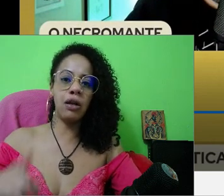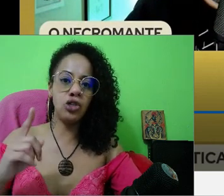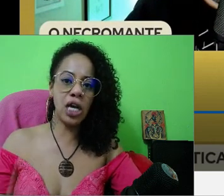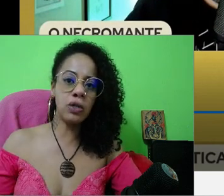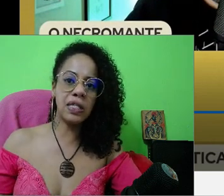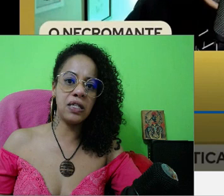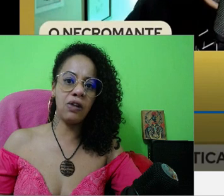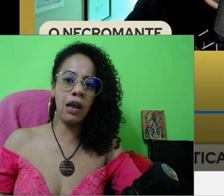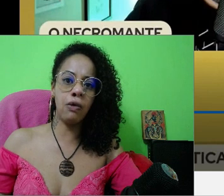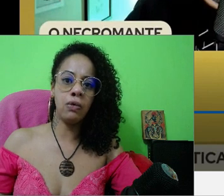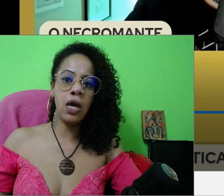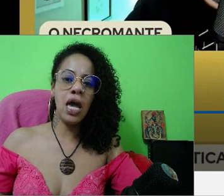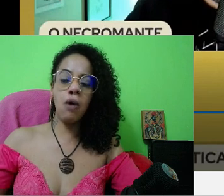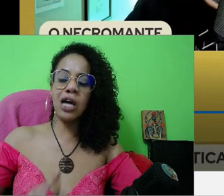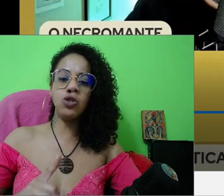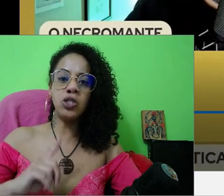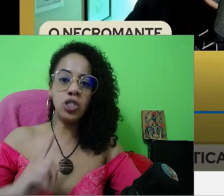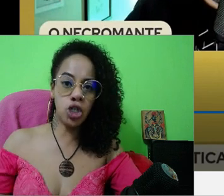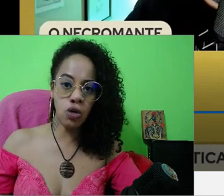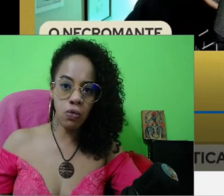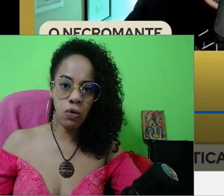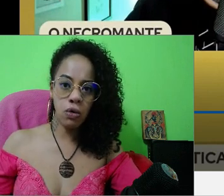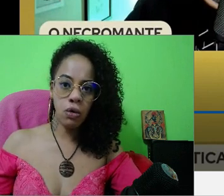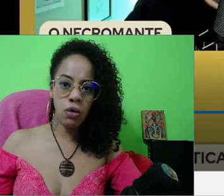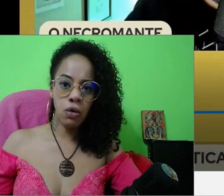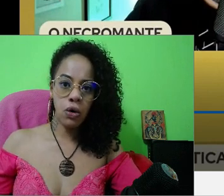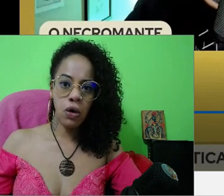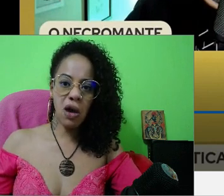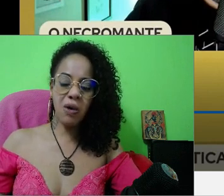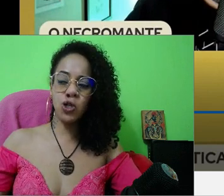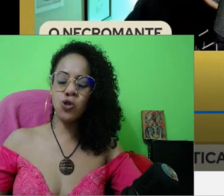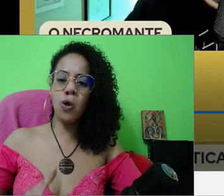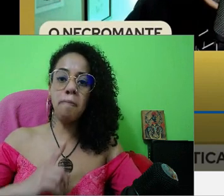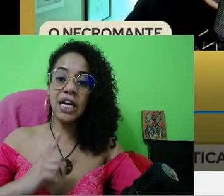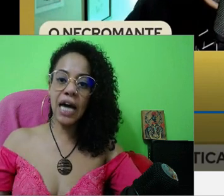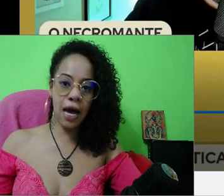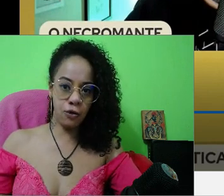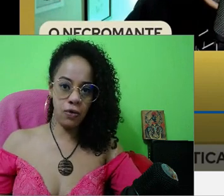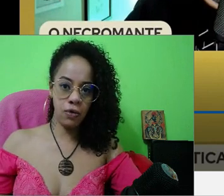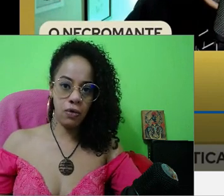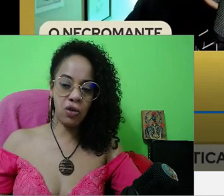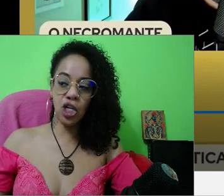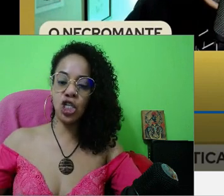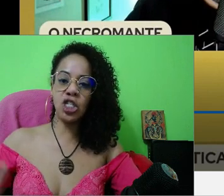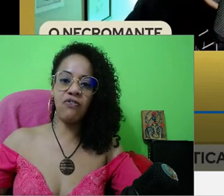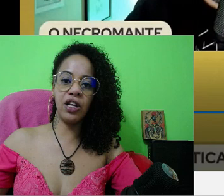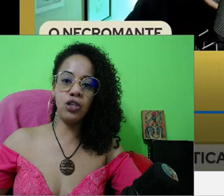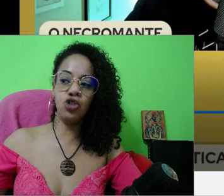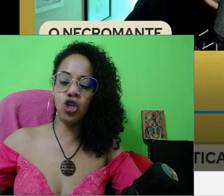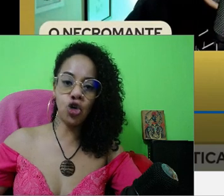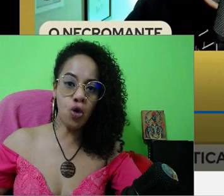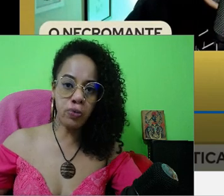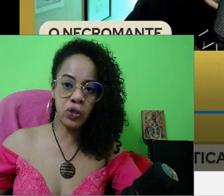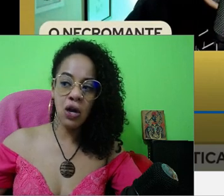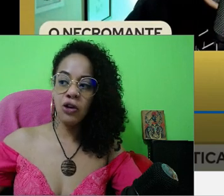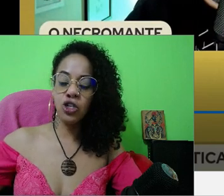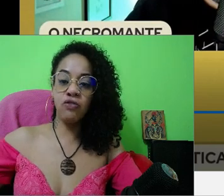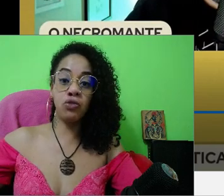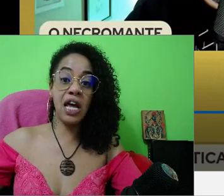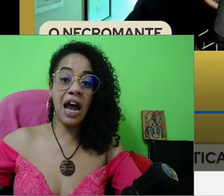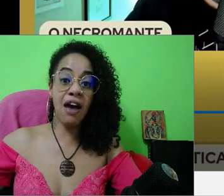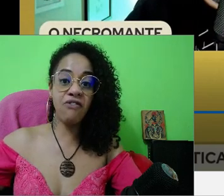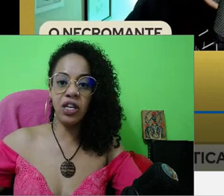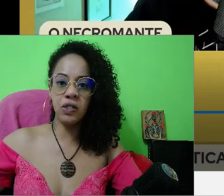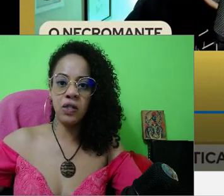que vocês falam o jeito que vocês falam eu acho hostil eu acho complicado quando a gente está falando de grupos